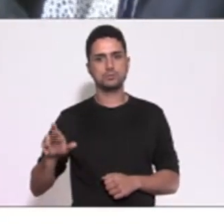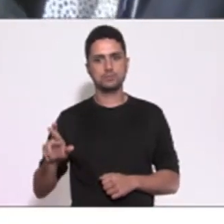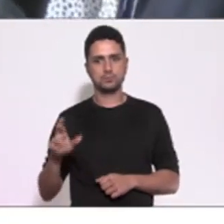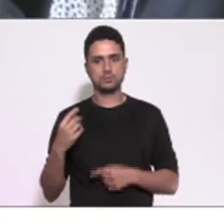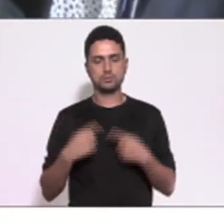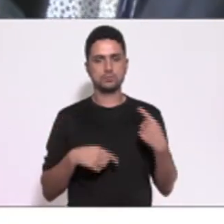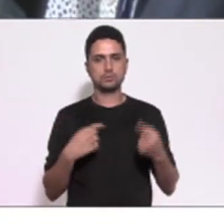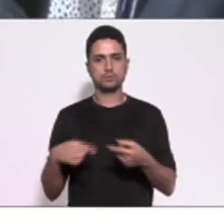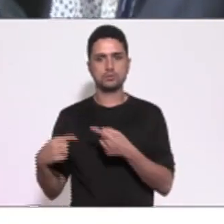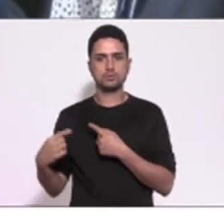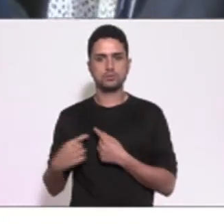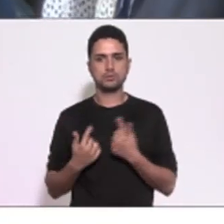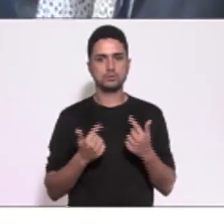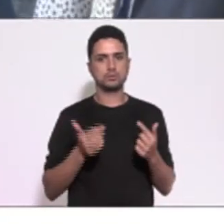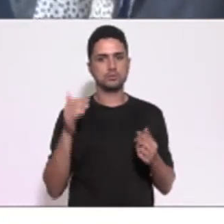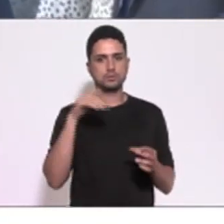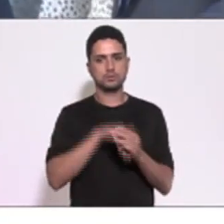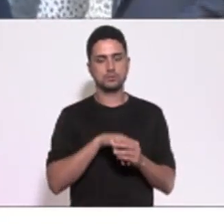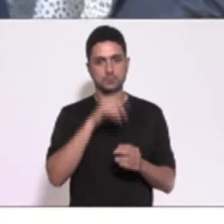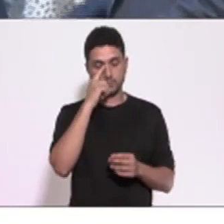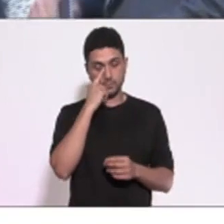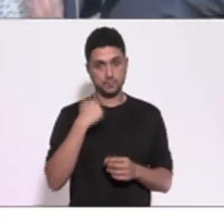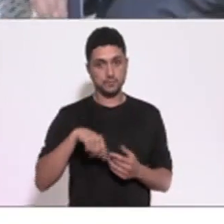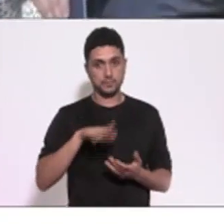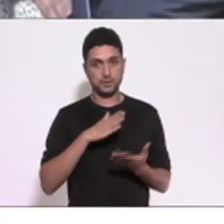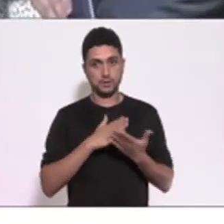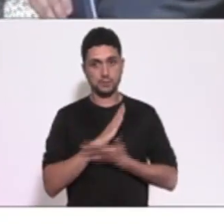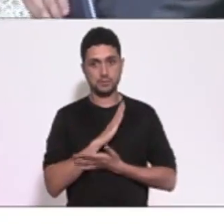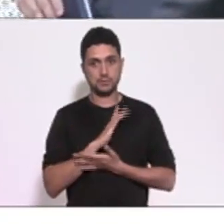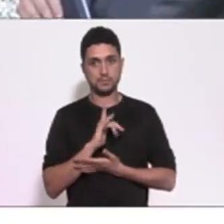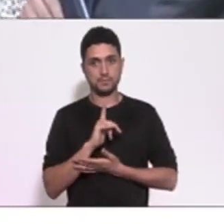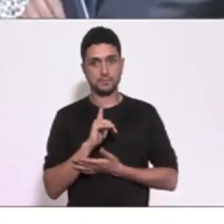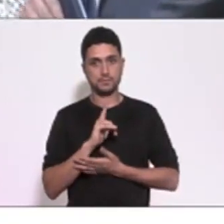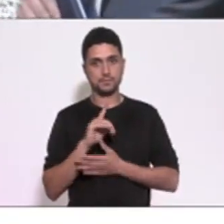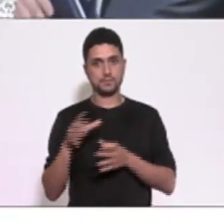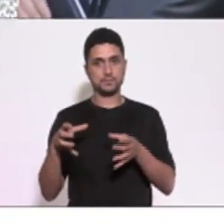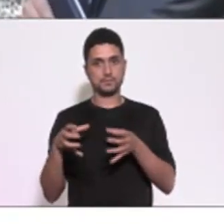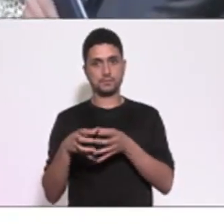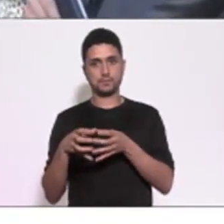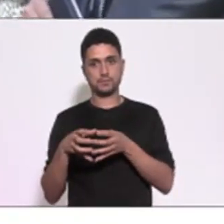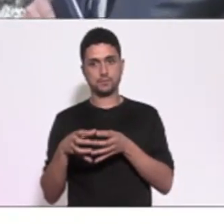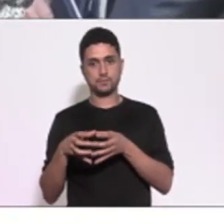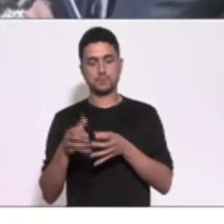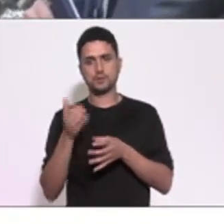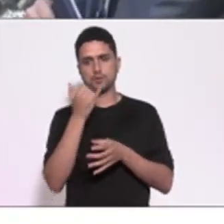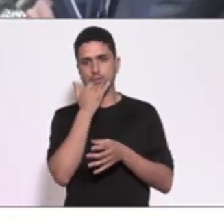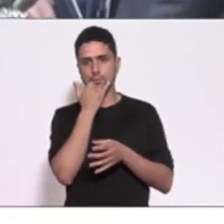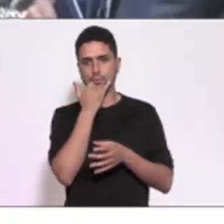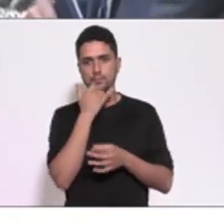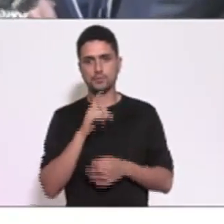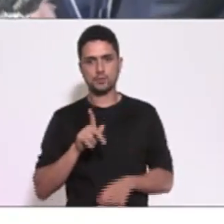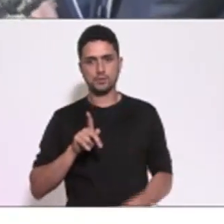Encerrada a discussão, em votação, os senhores que aprovam a lei como estão aprovados, vai autógrafo com abstenção,